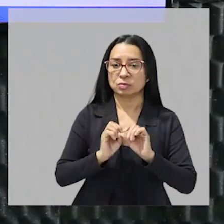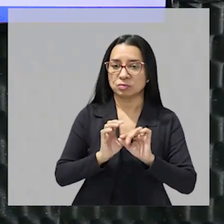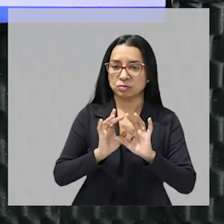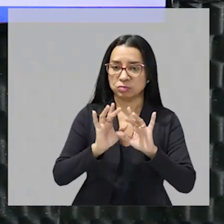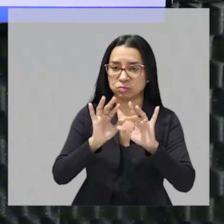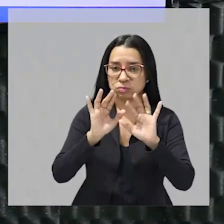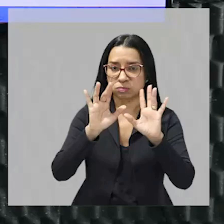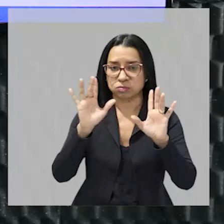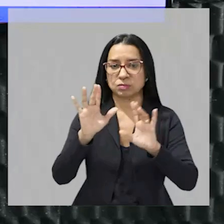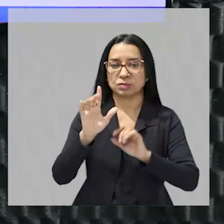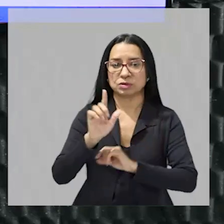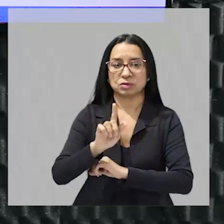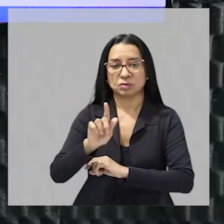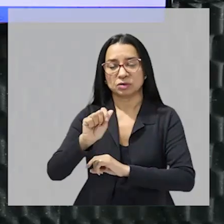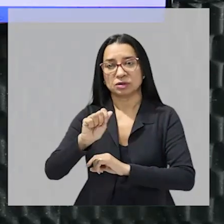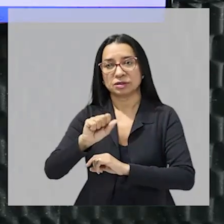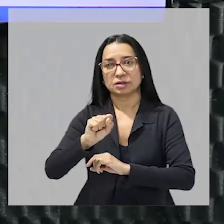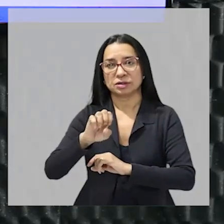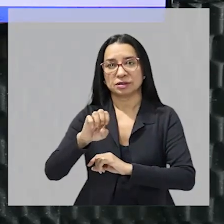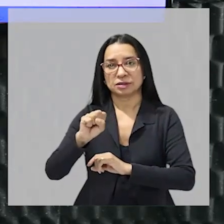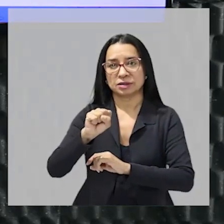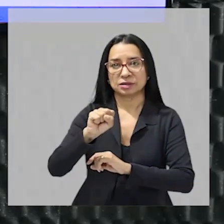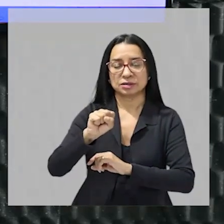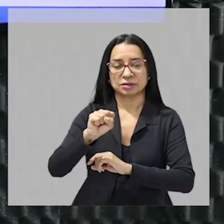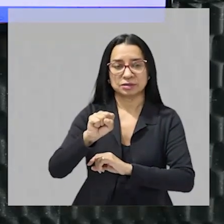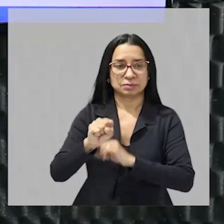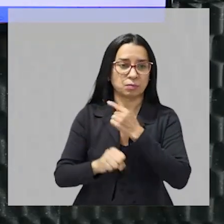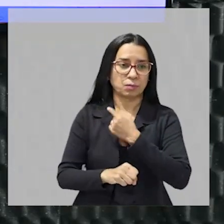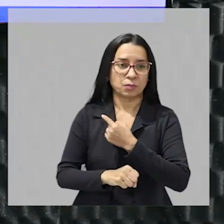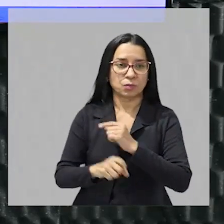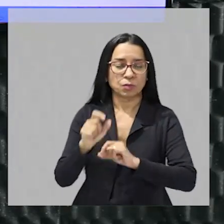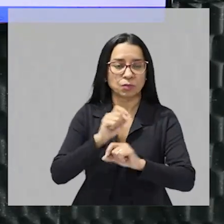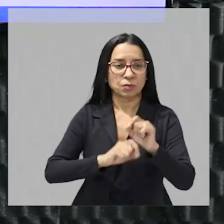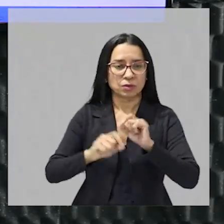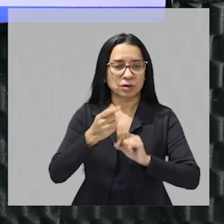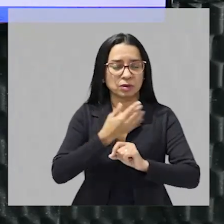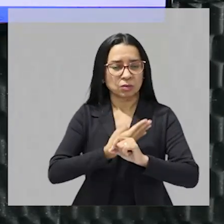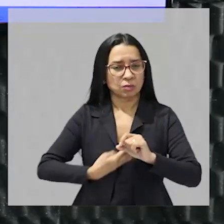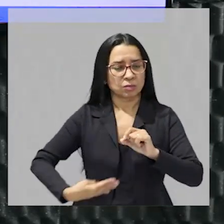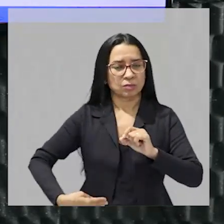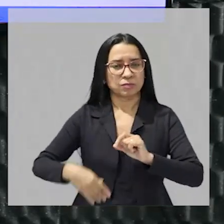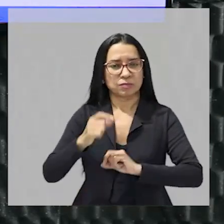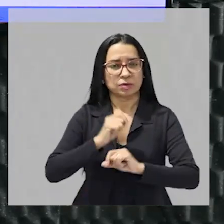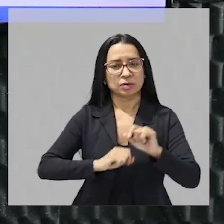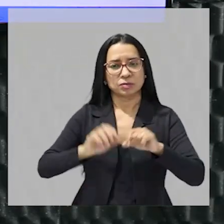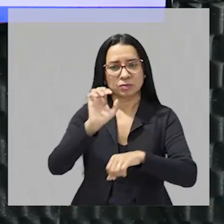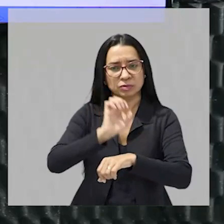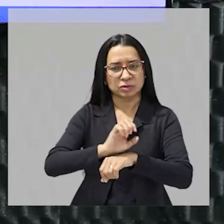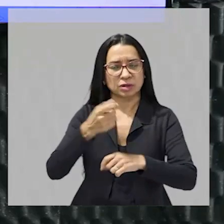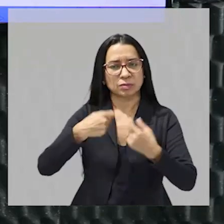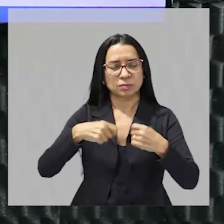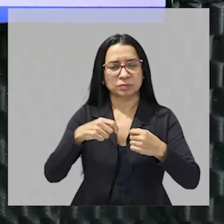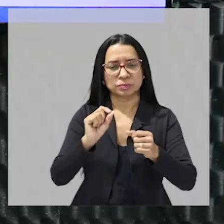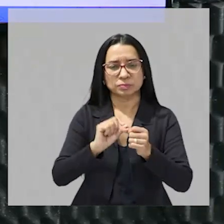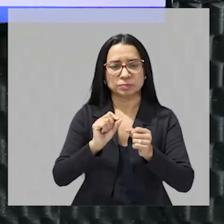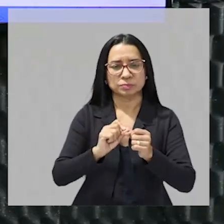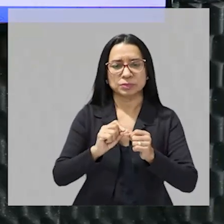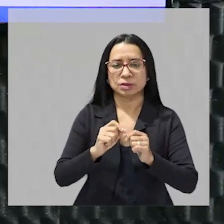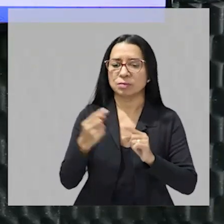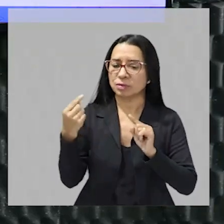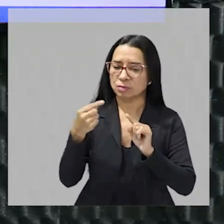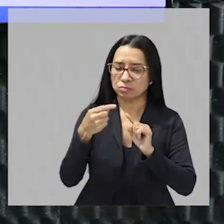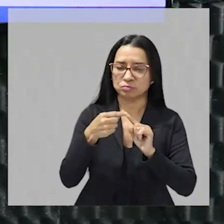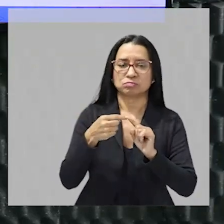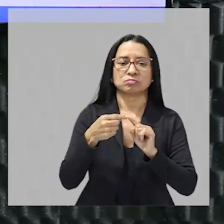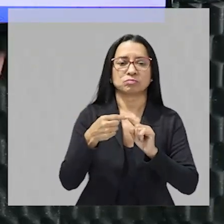efeito estufa. Ou seja, a pergunta é simples. O que o governo, o Estado precisa fazer para cumprir essa meta? Diminuir